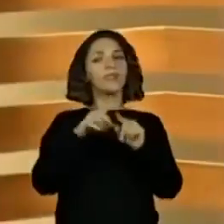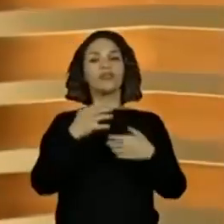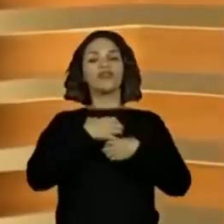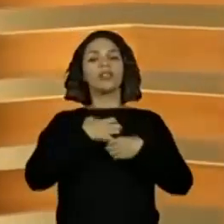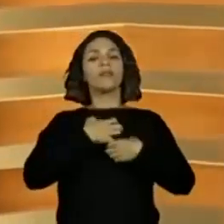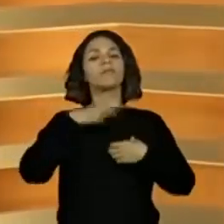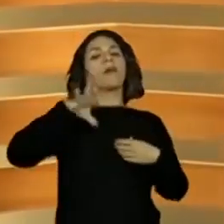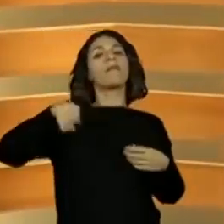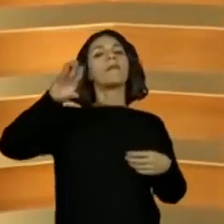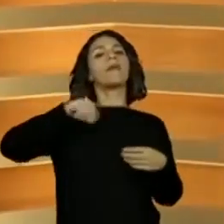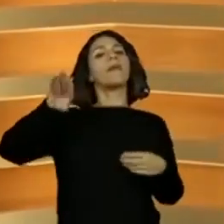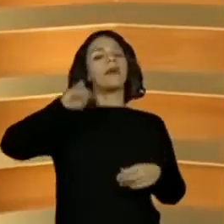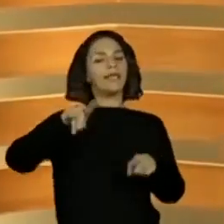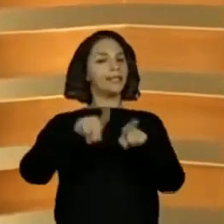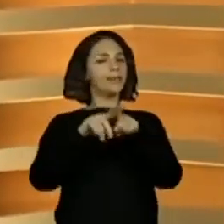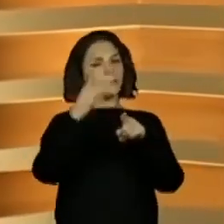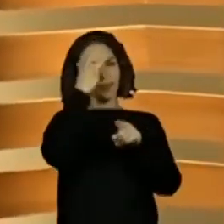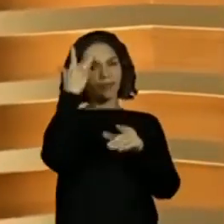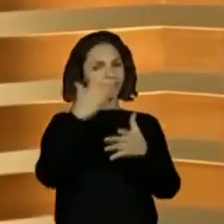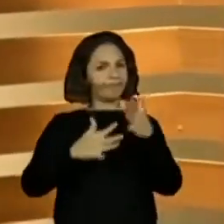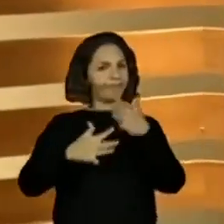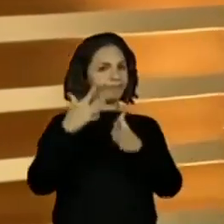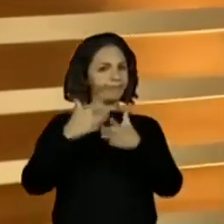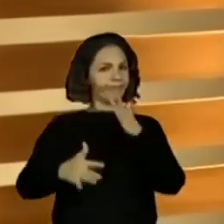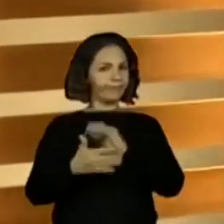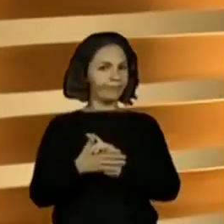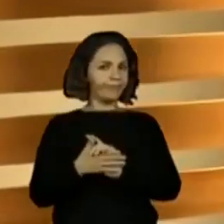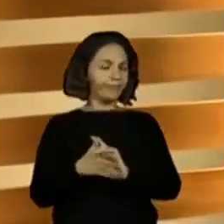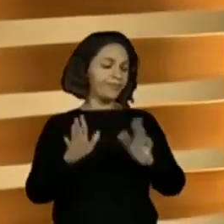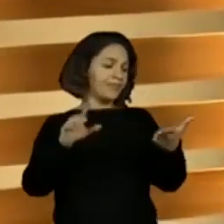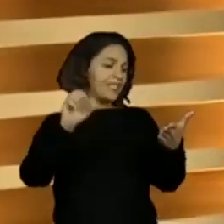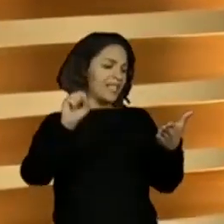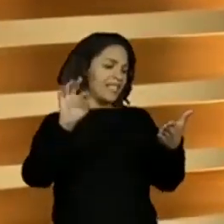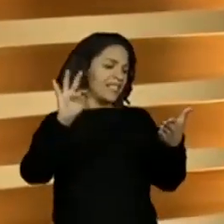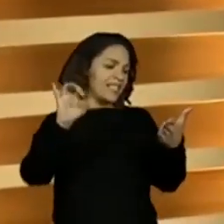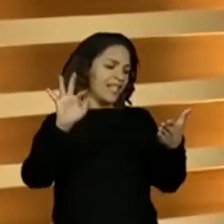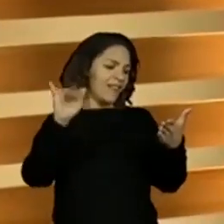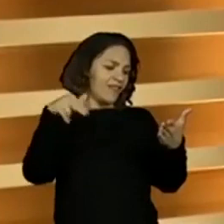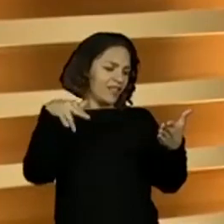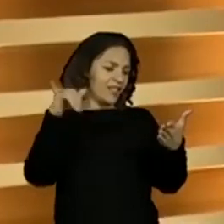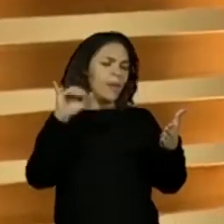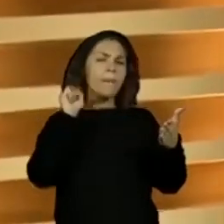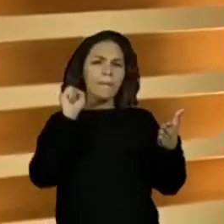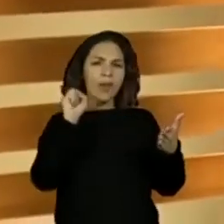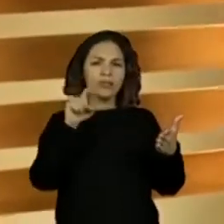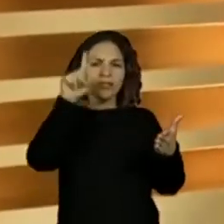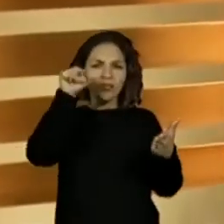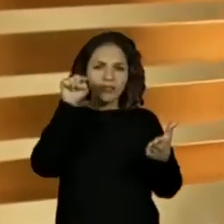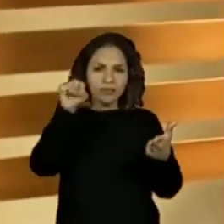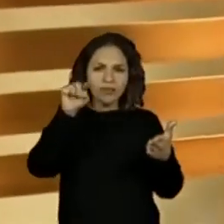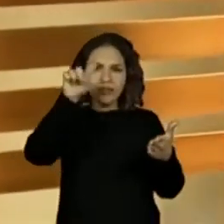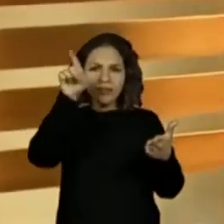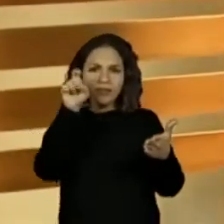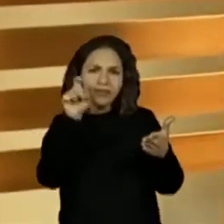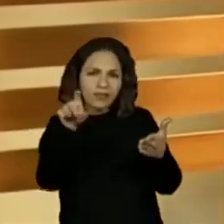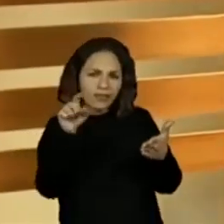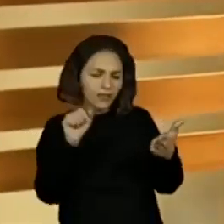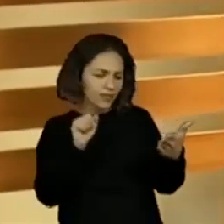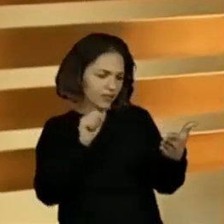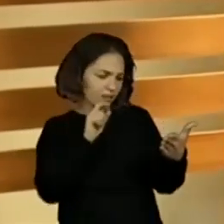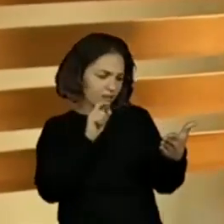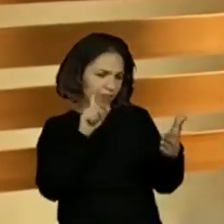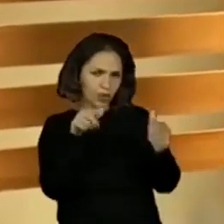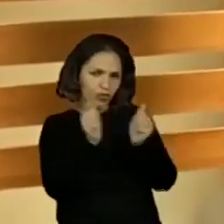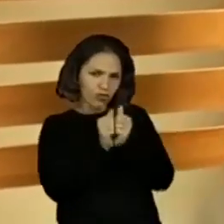viu? Ó, a Stephanie está falando assim, pode usar exclamação junto com interrogação? O Pedro